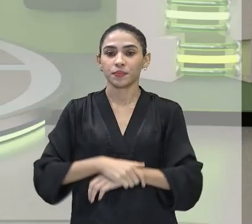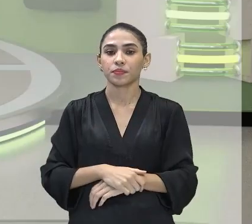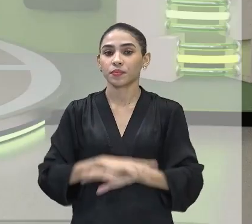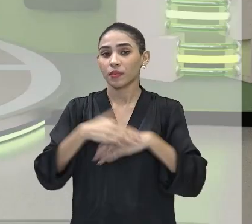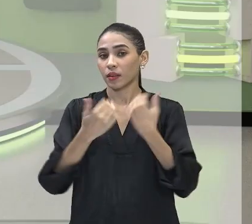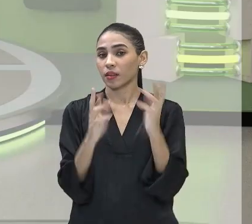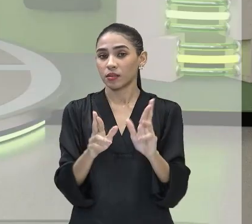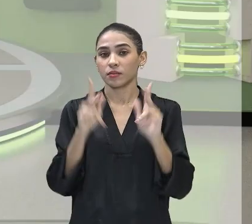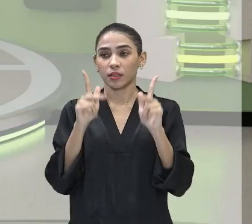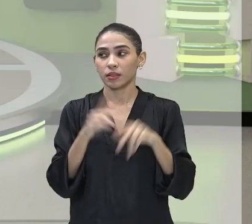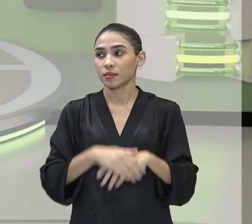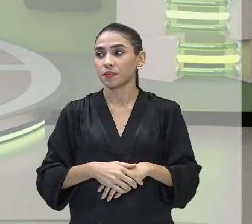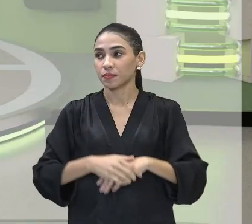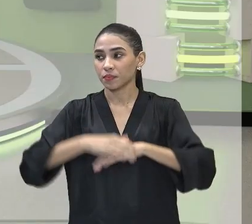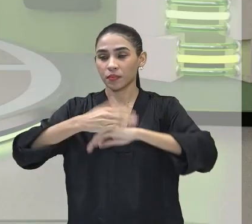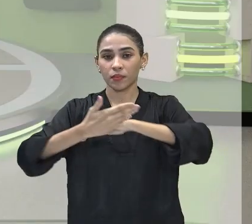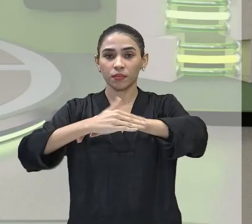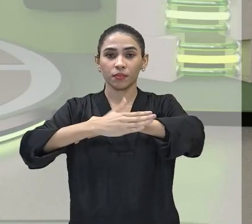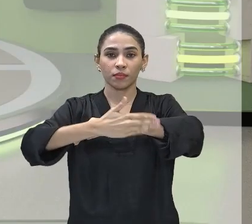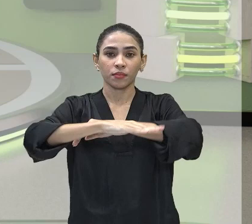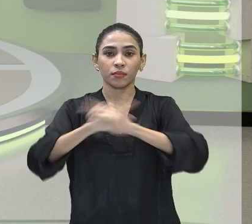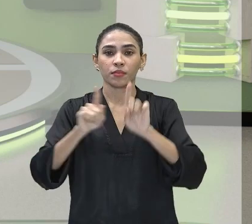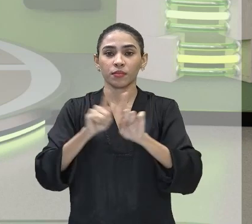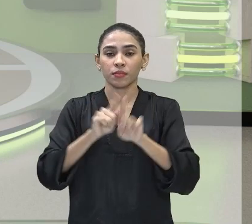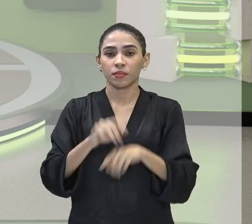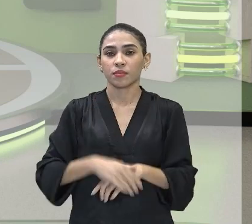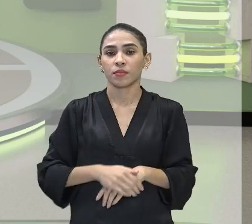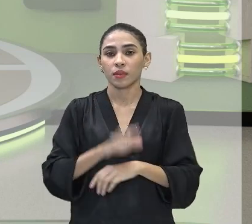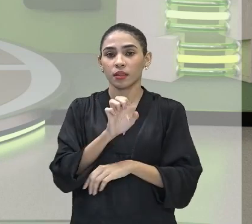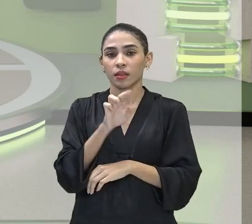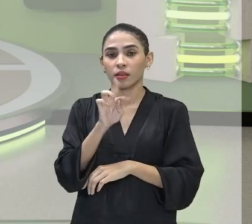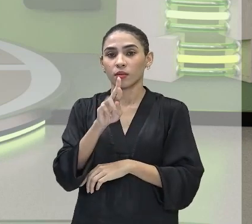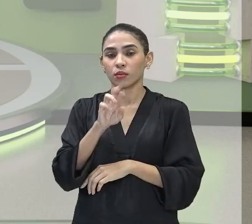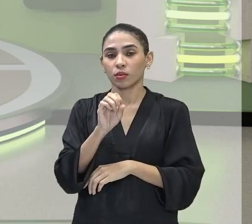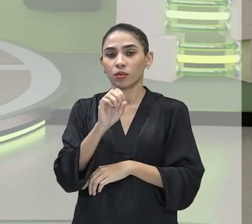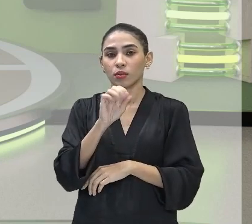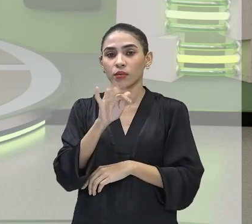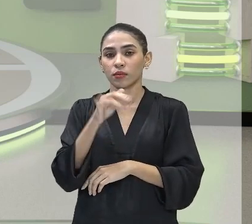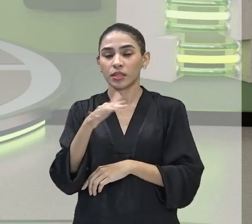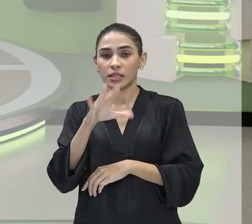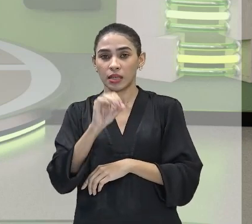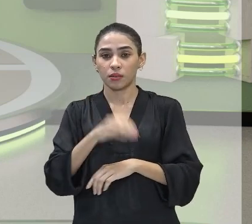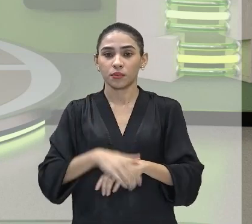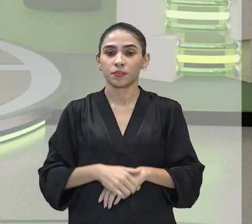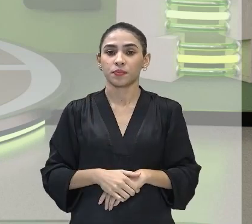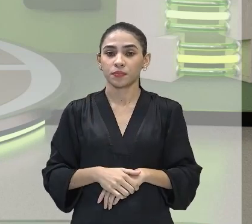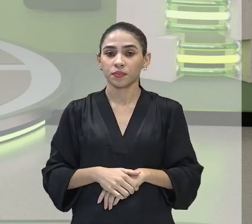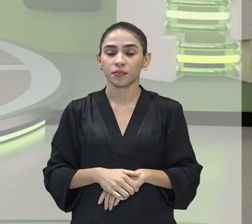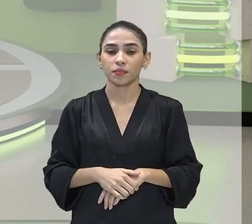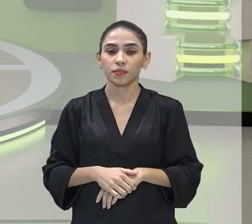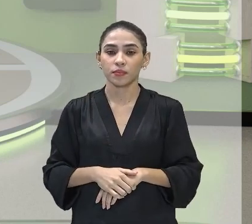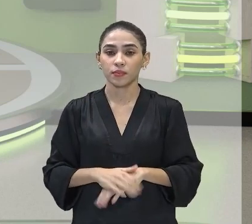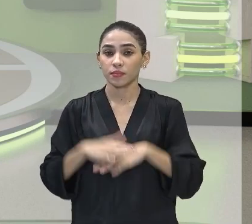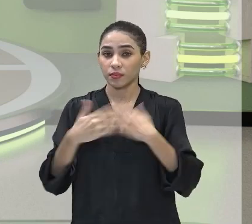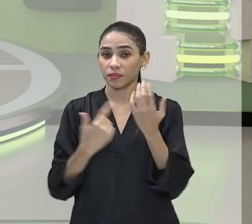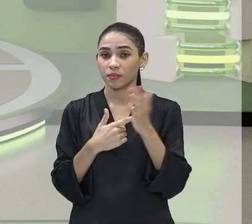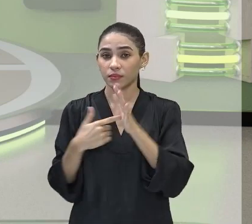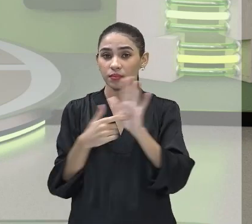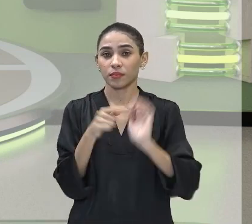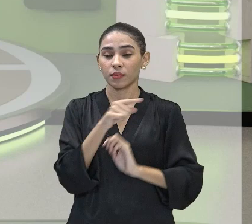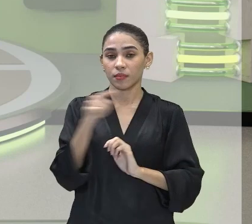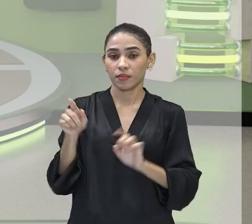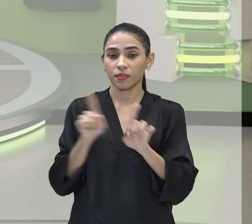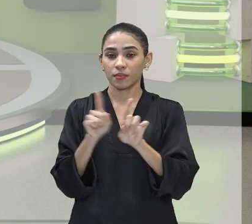é a diferença de um lago normal para um lago eutrofizado né E aí a gente trouxe para vocês